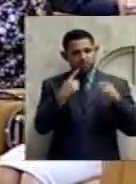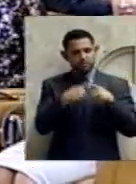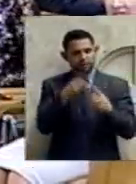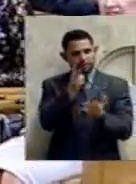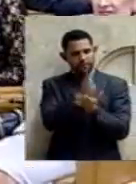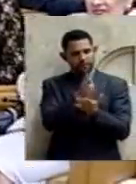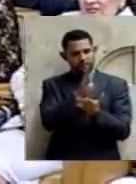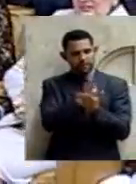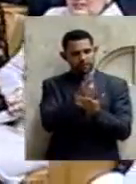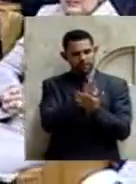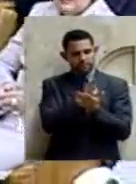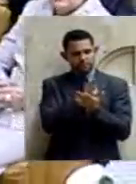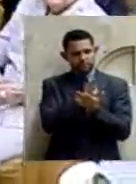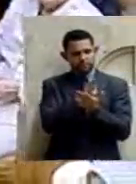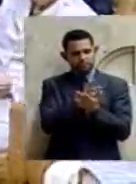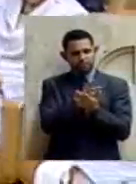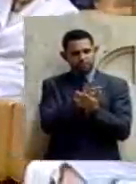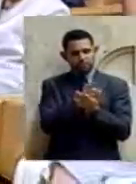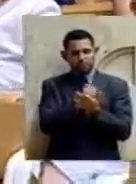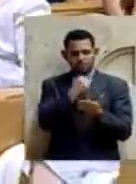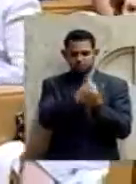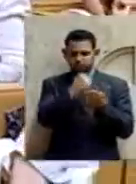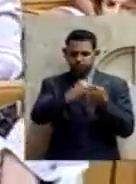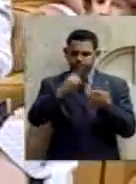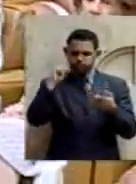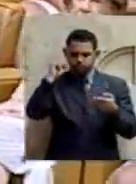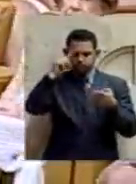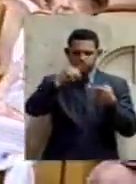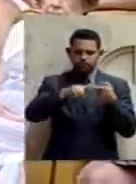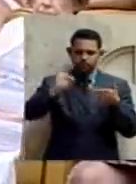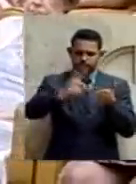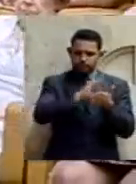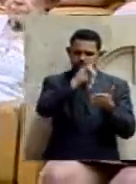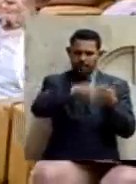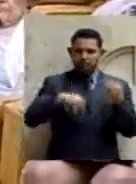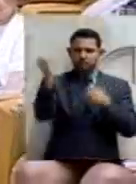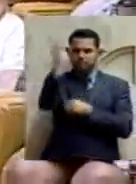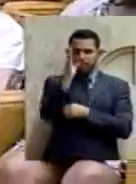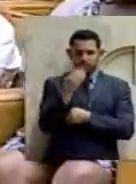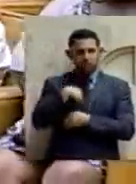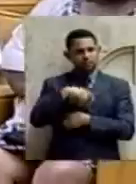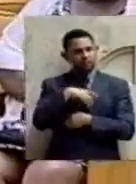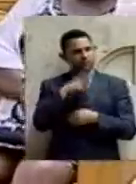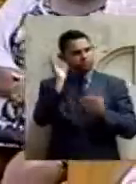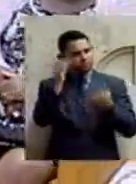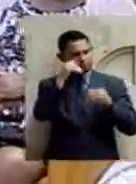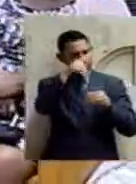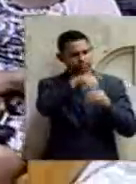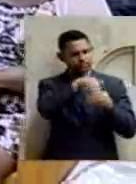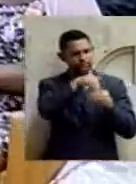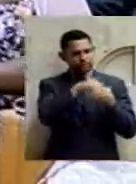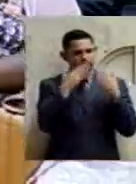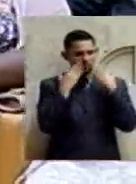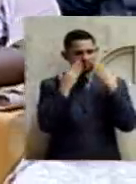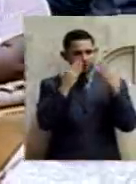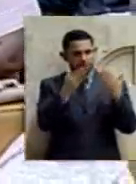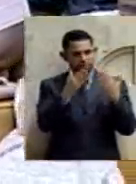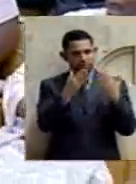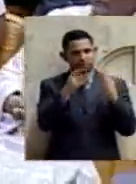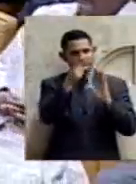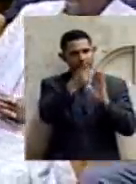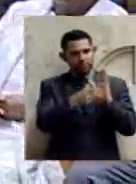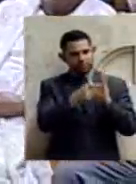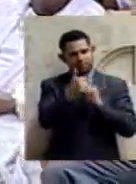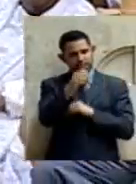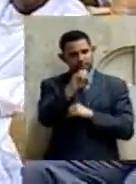manutenção da rigidez do Pacto Federativo, como sobressaem os votos apresentados na DPF